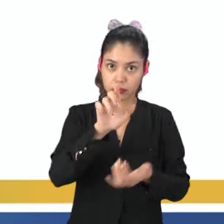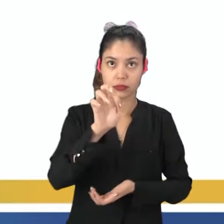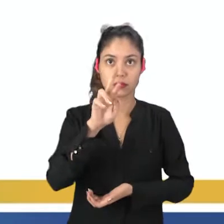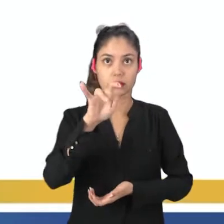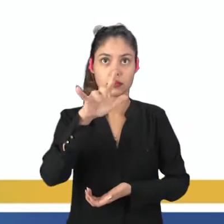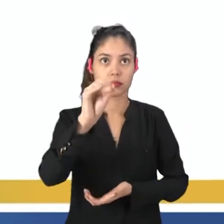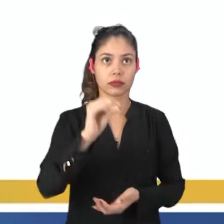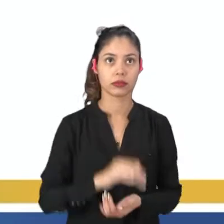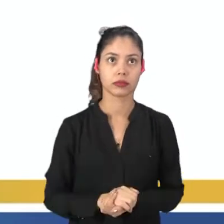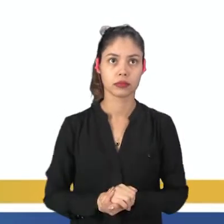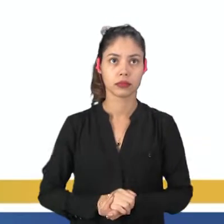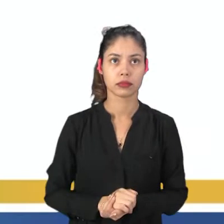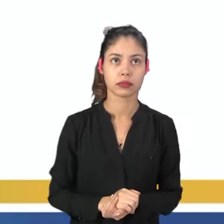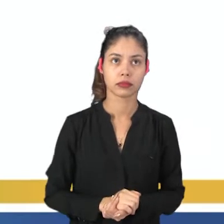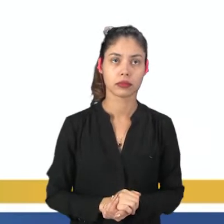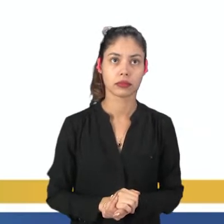estilístico.